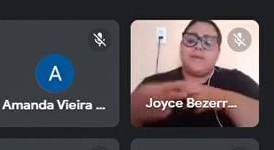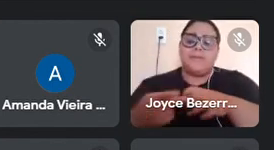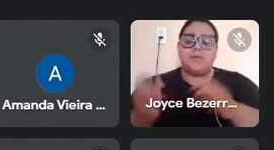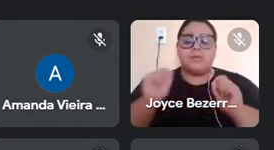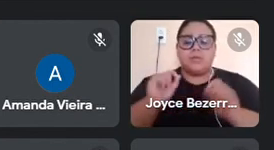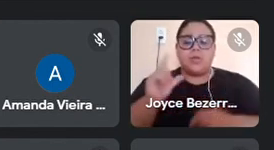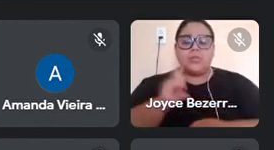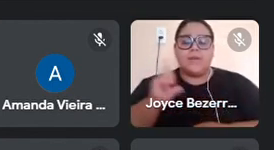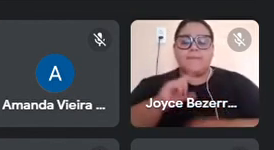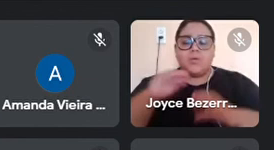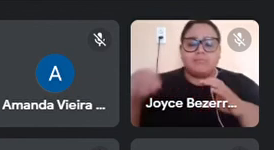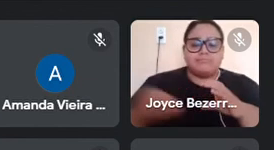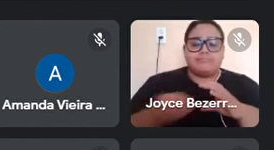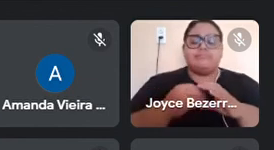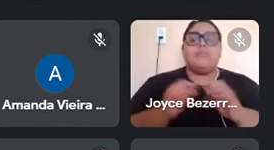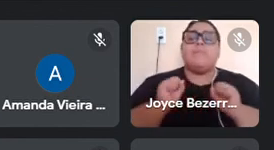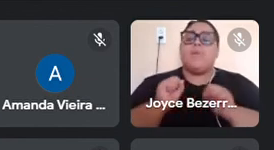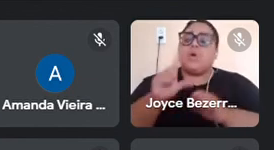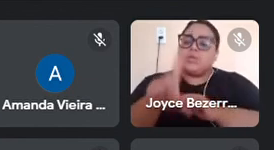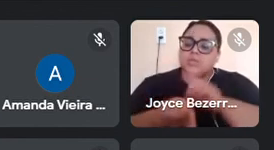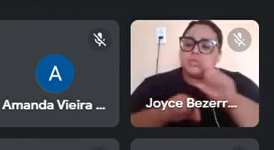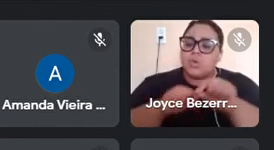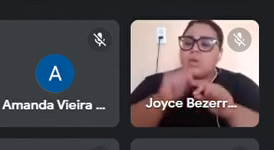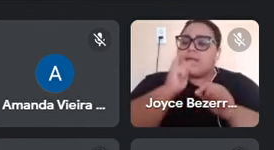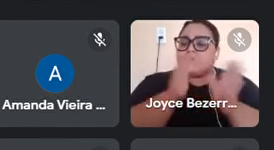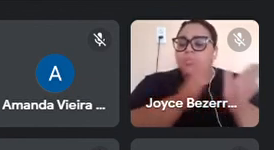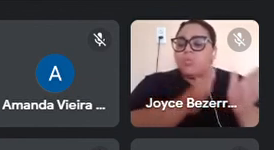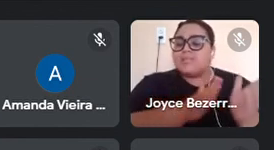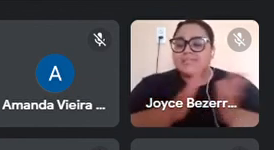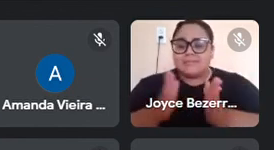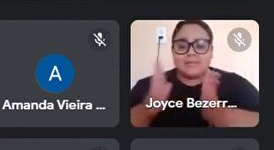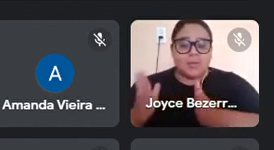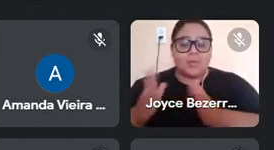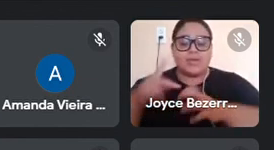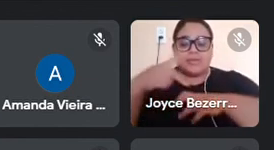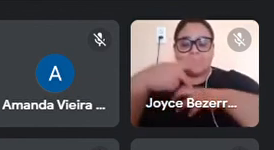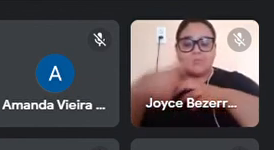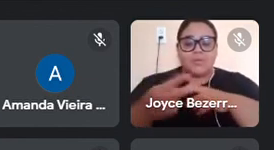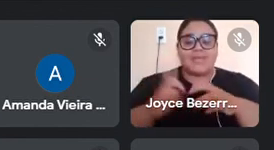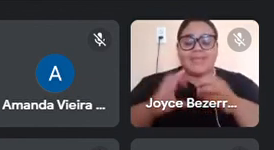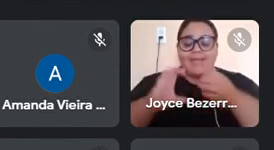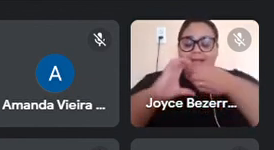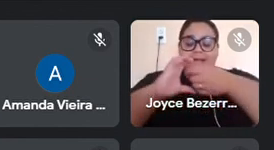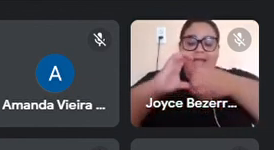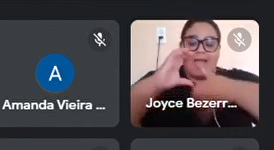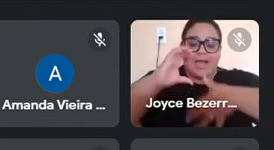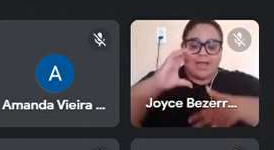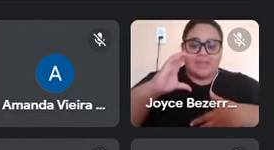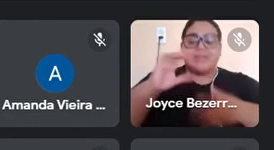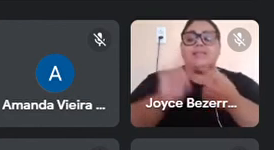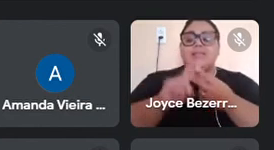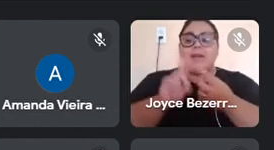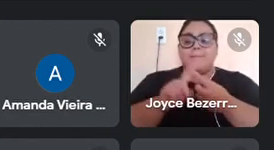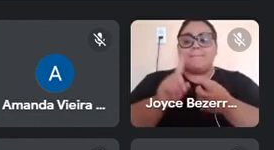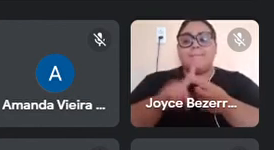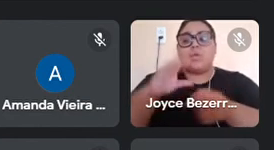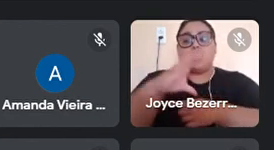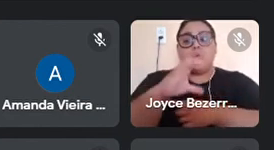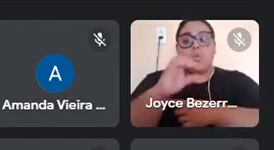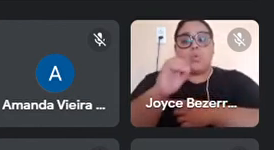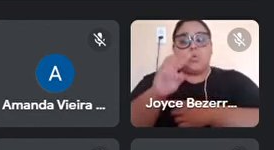vetor. Então, eu posso escolher uma sequência de proteína que é característica do gênero COVID, como eu